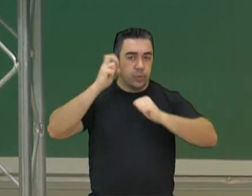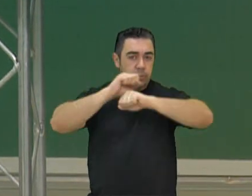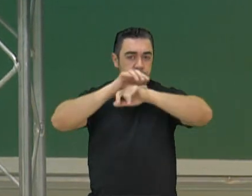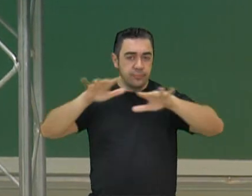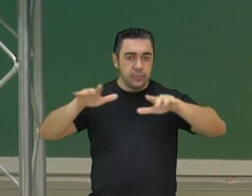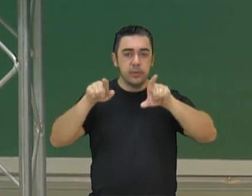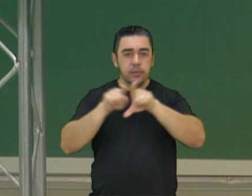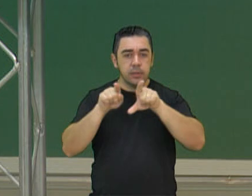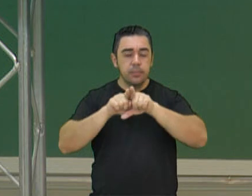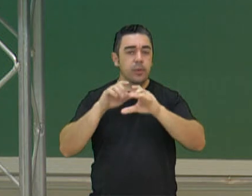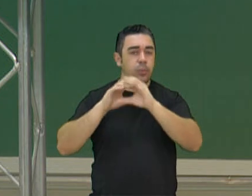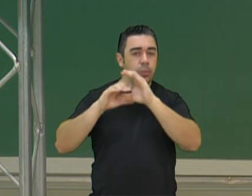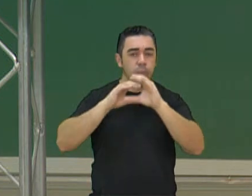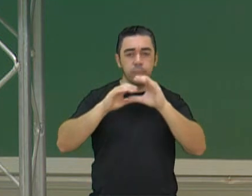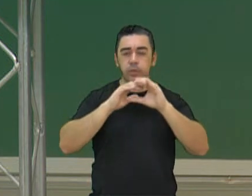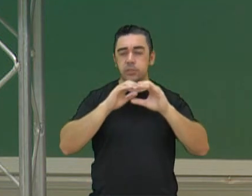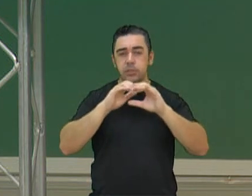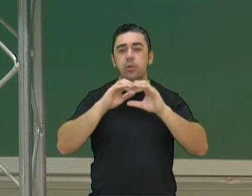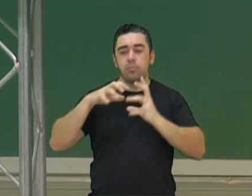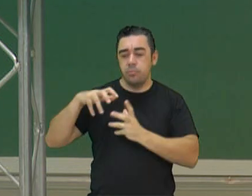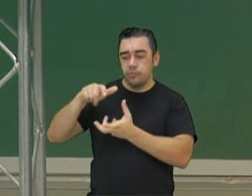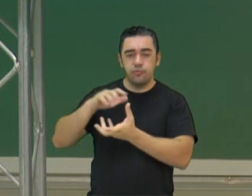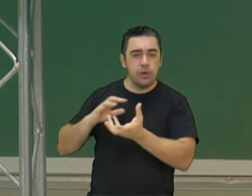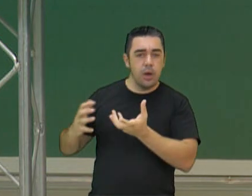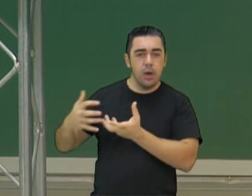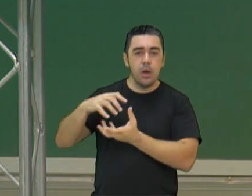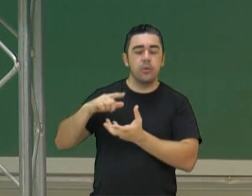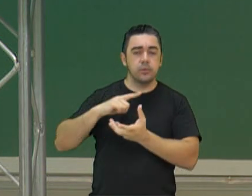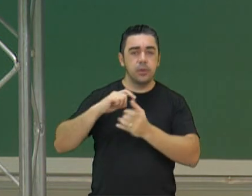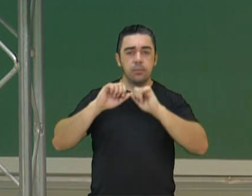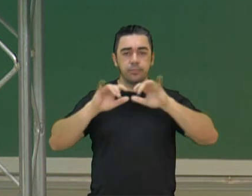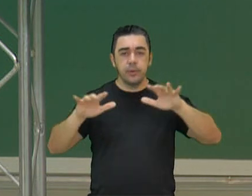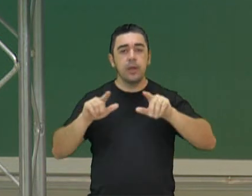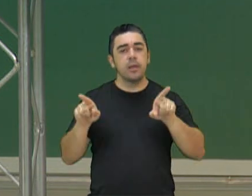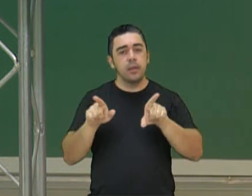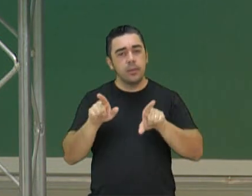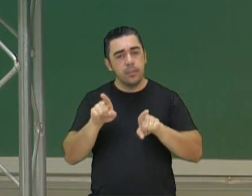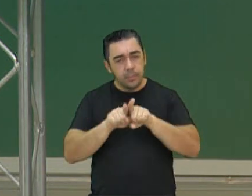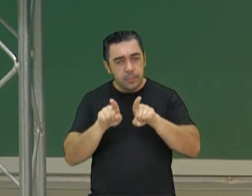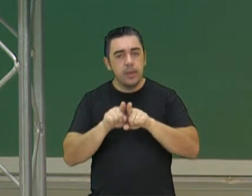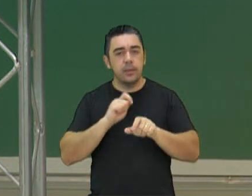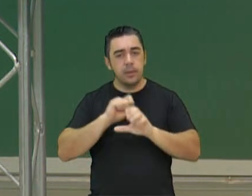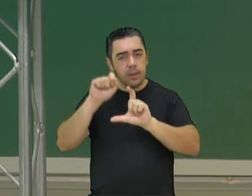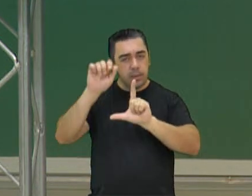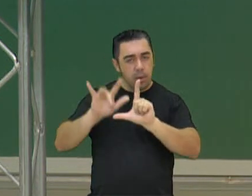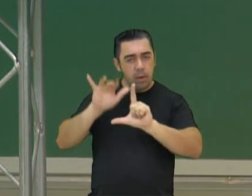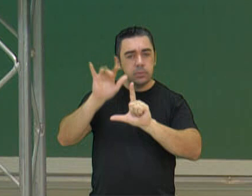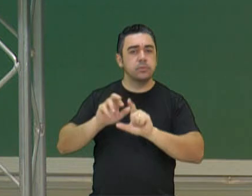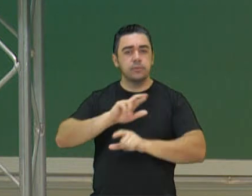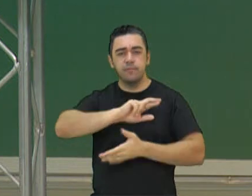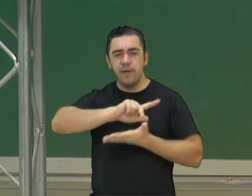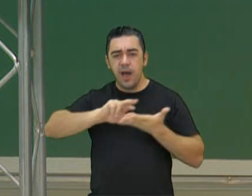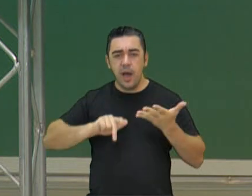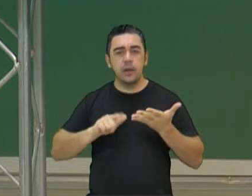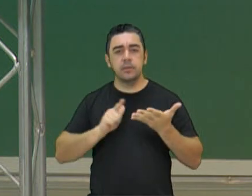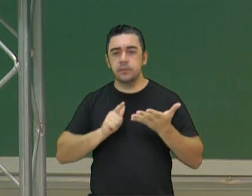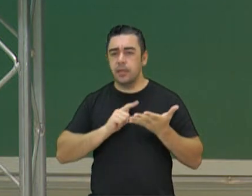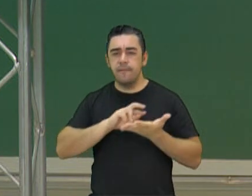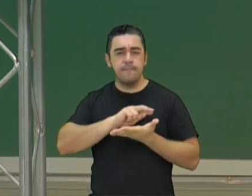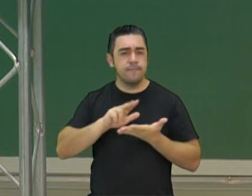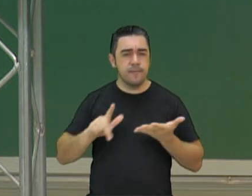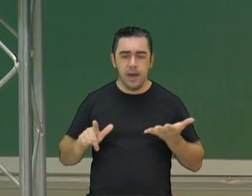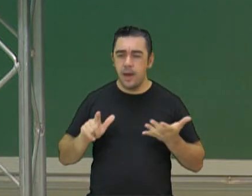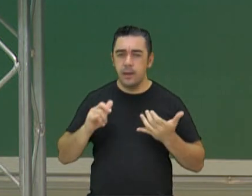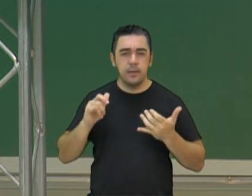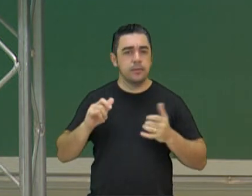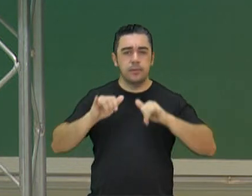os meios de comunicação de massa entregarem seus produtos, né? Temos os algoritmos, vários tipos de comercial